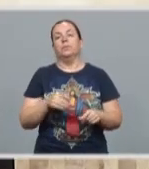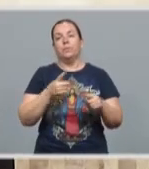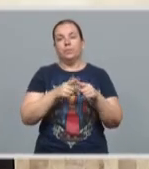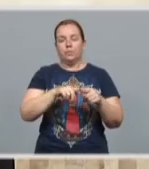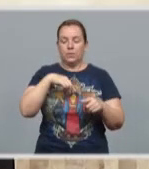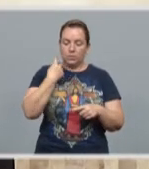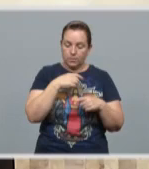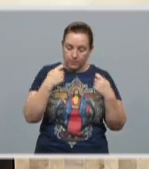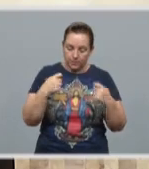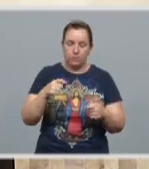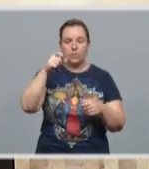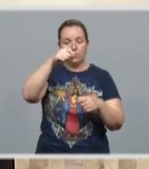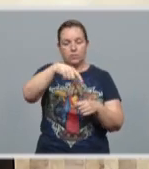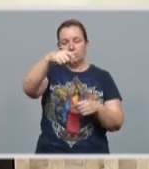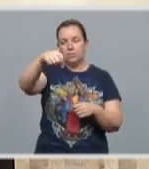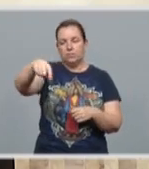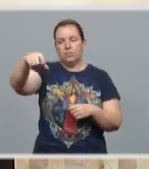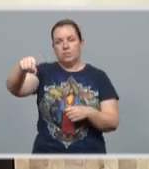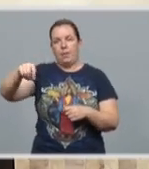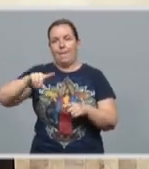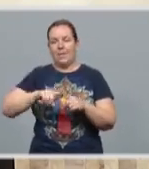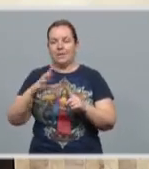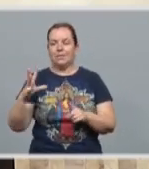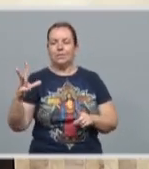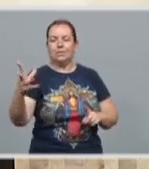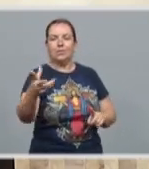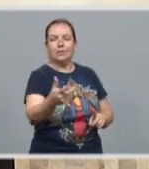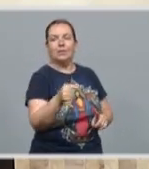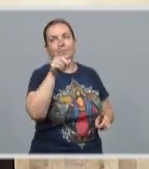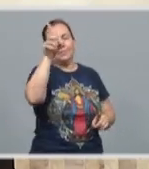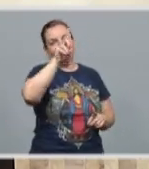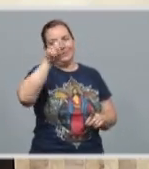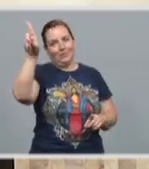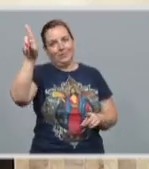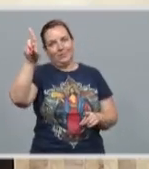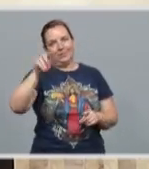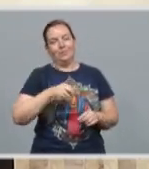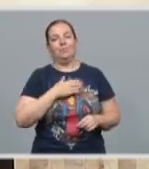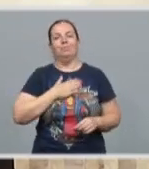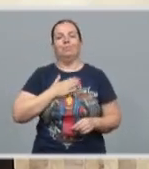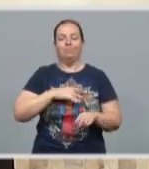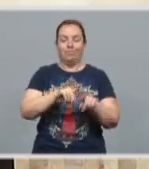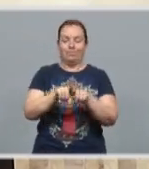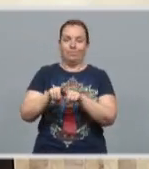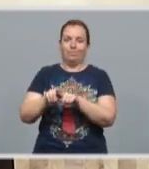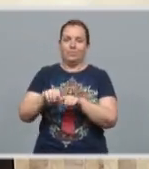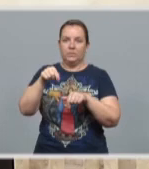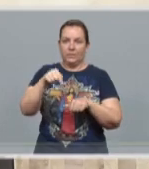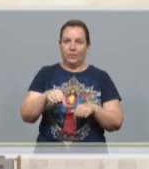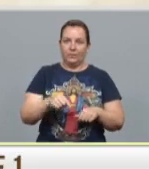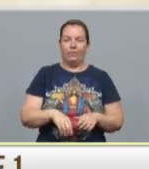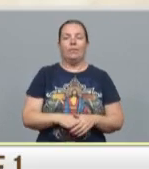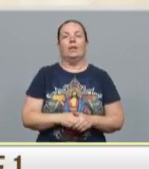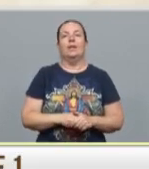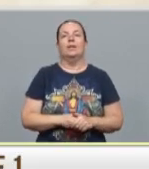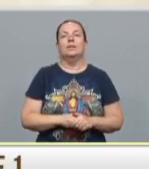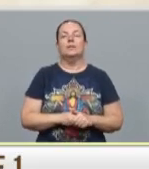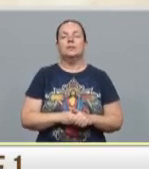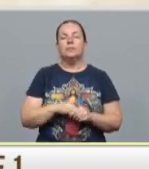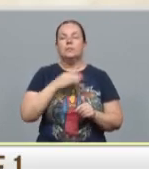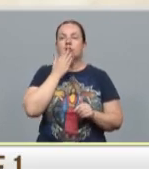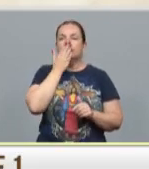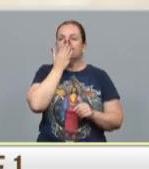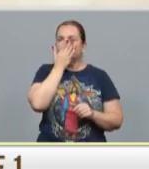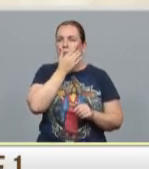plantar, colher cabe a Deus. Queridos irmãos, nesse contexto,